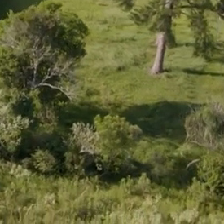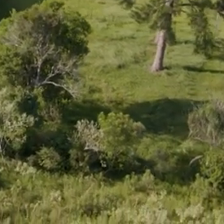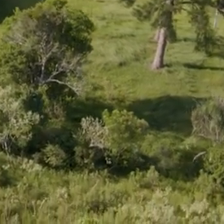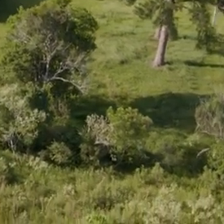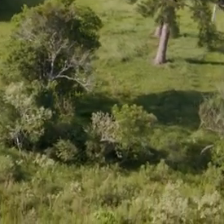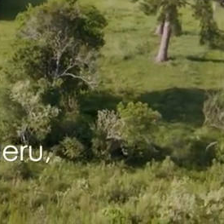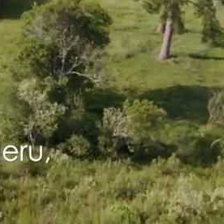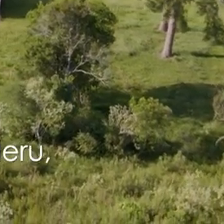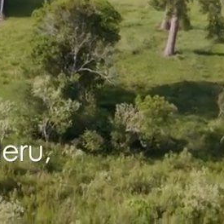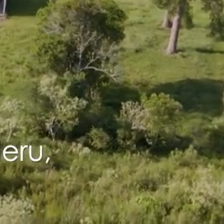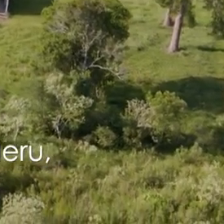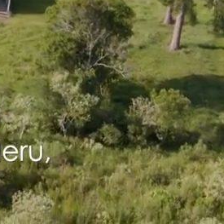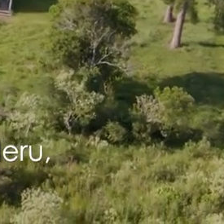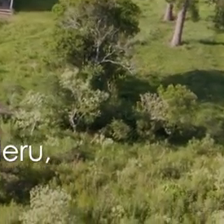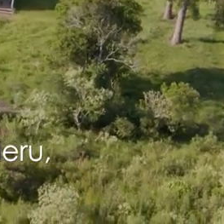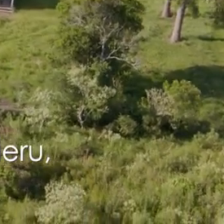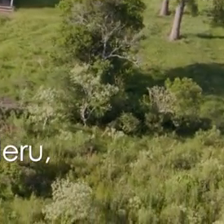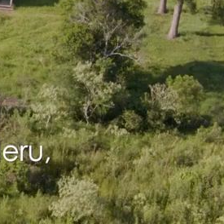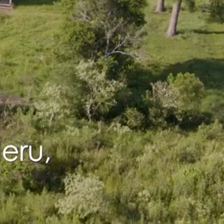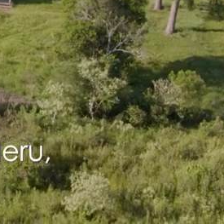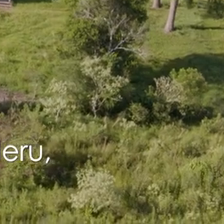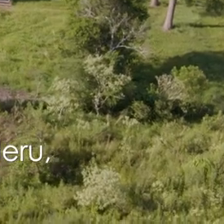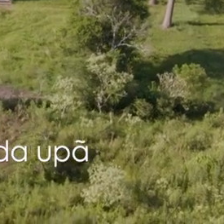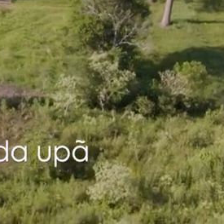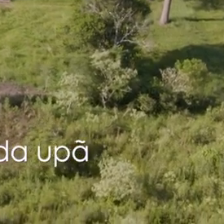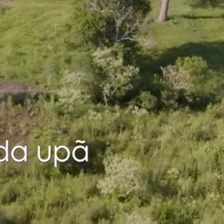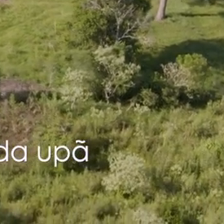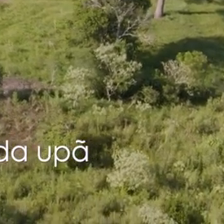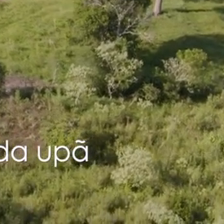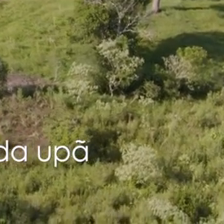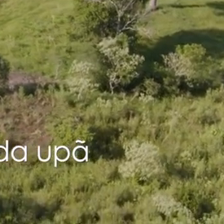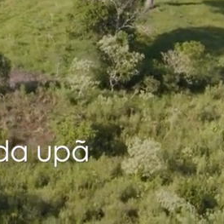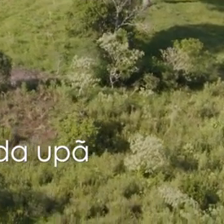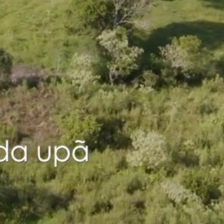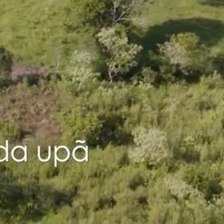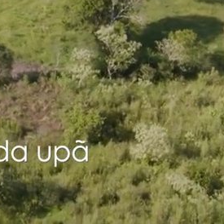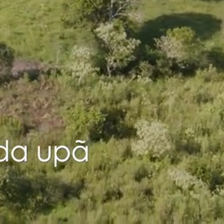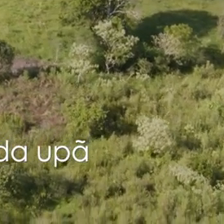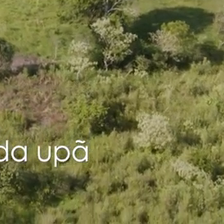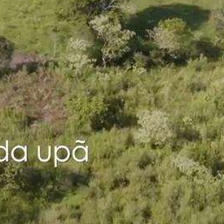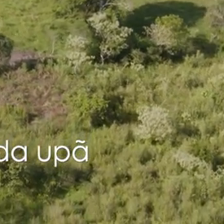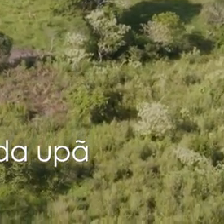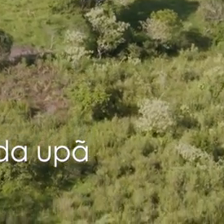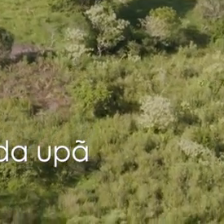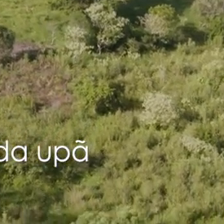Epi. Nhandeiro Kuerure Jajirovia, Nhandeiramoin Kuerure